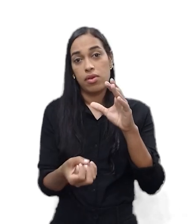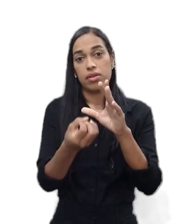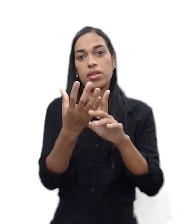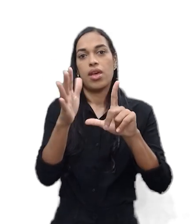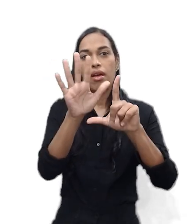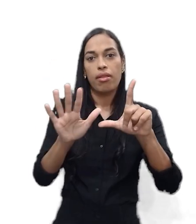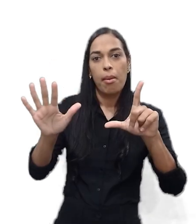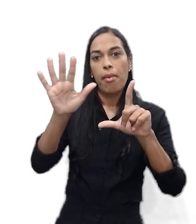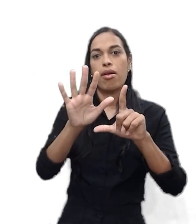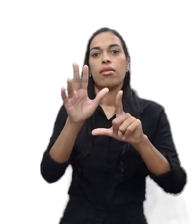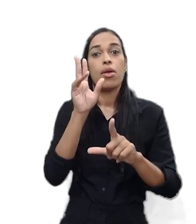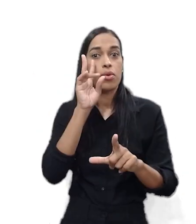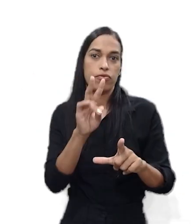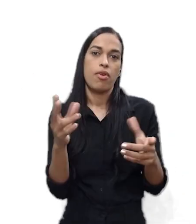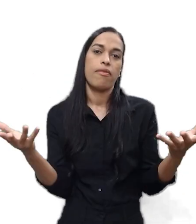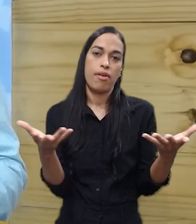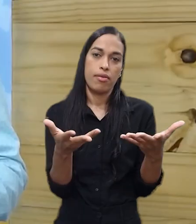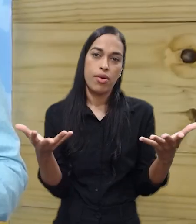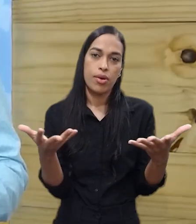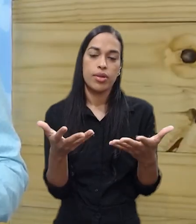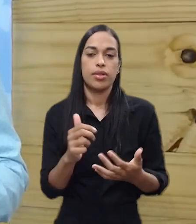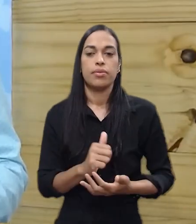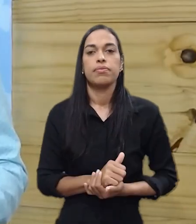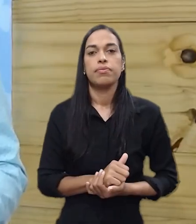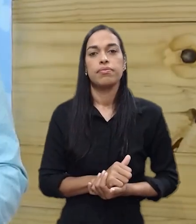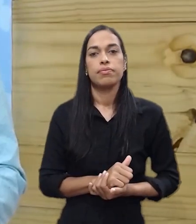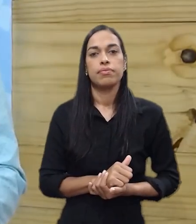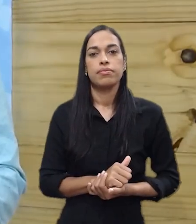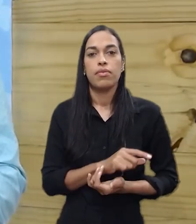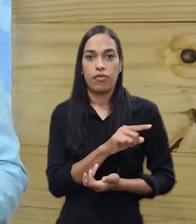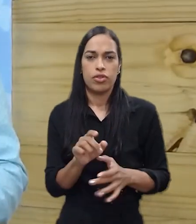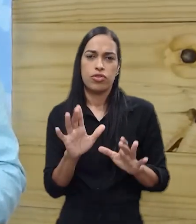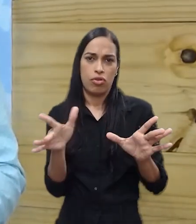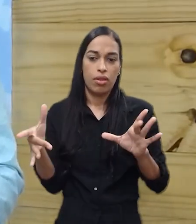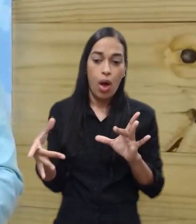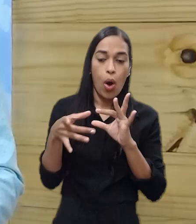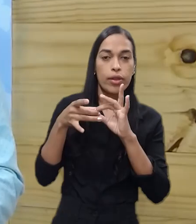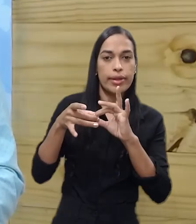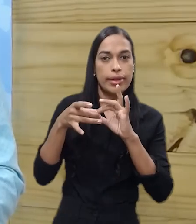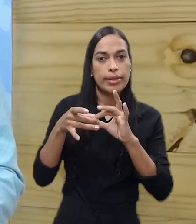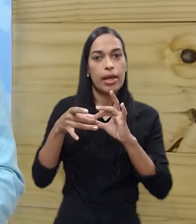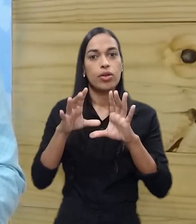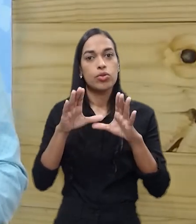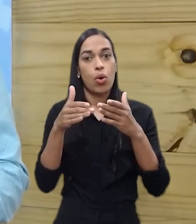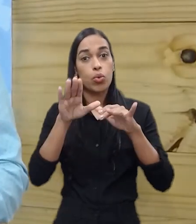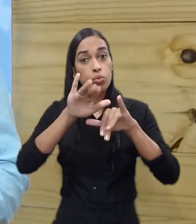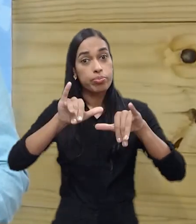tabelas. É o que vamos ver agora, né? Agora que você está conectado ao banco de dados, né,